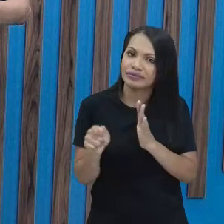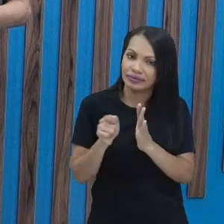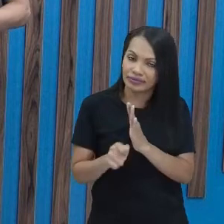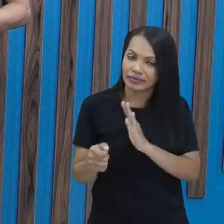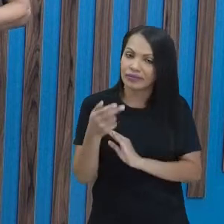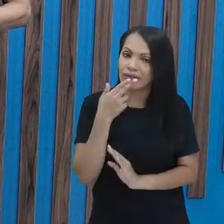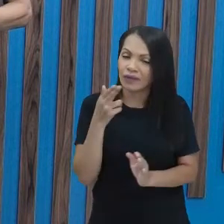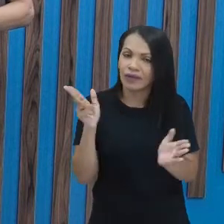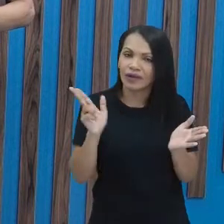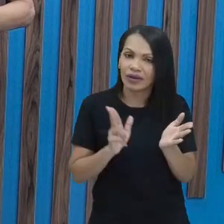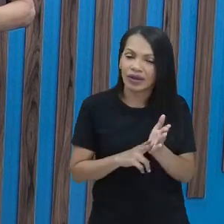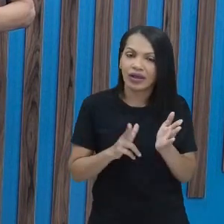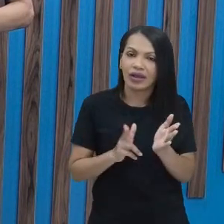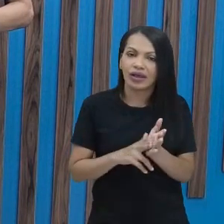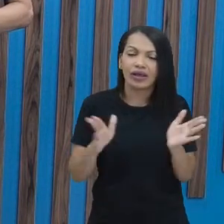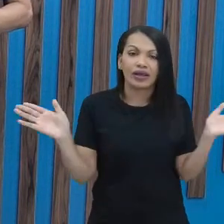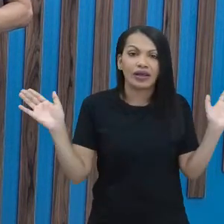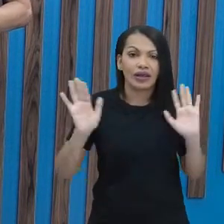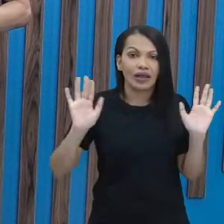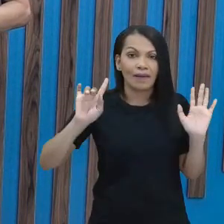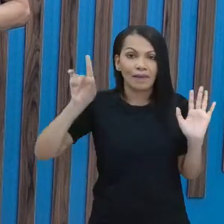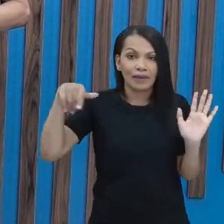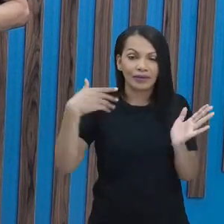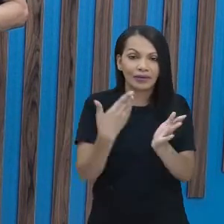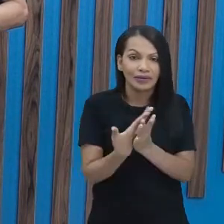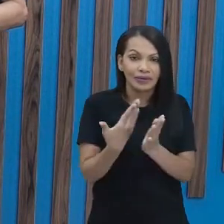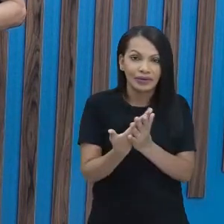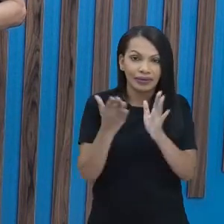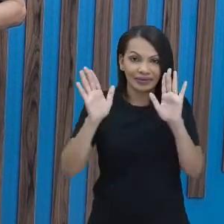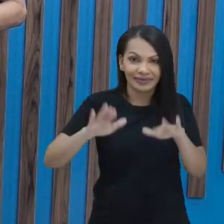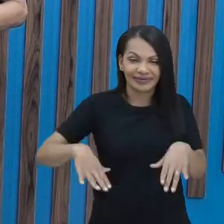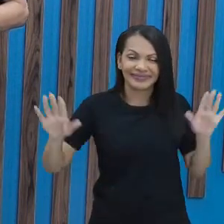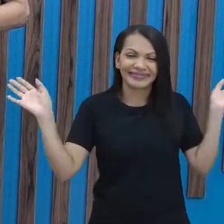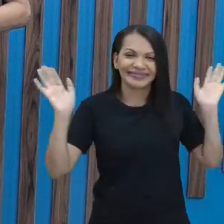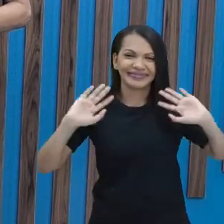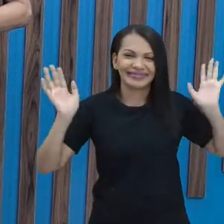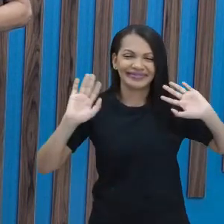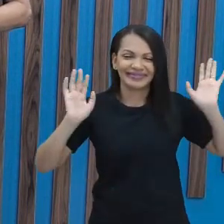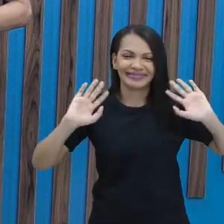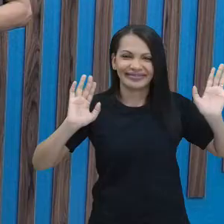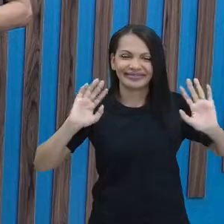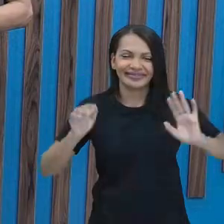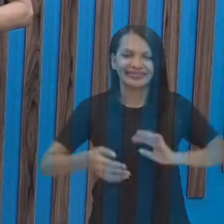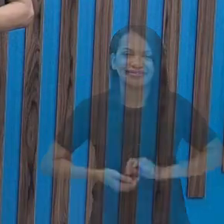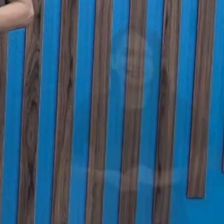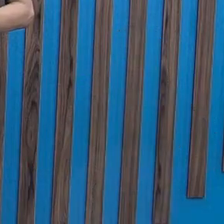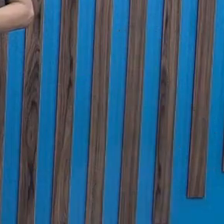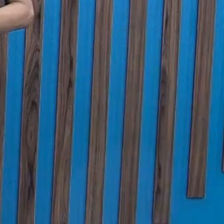cartinhas, tá? Até a nossa próxima aula daqui a pouco. Tchau, tchau, crianças!